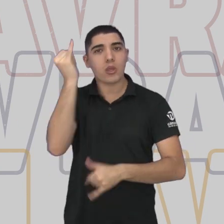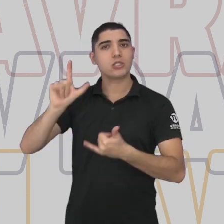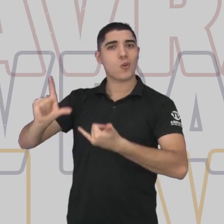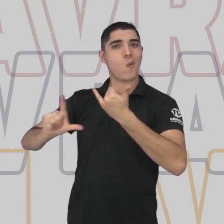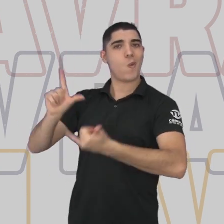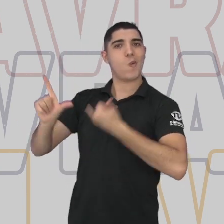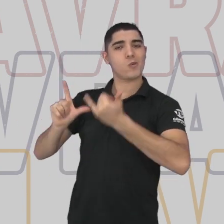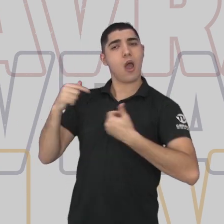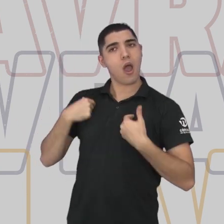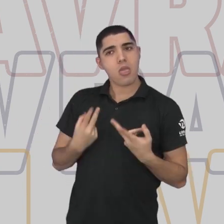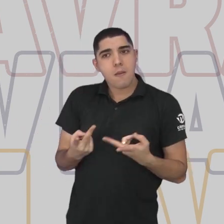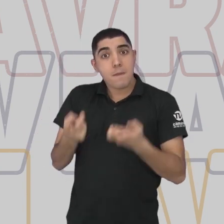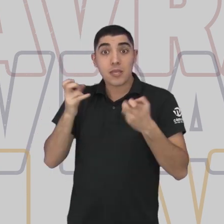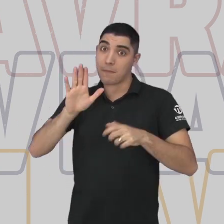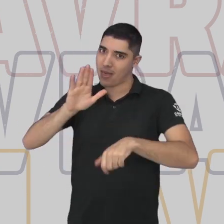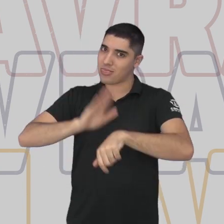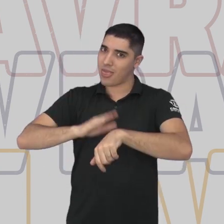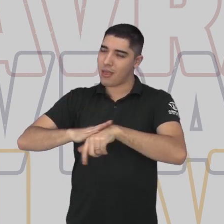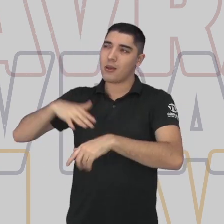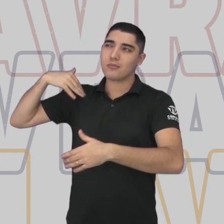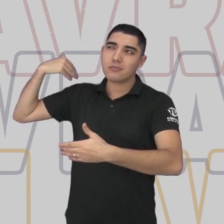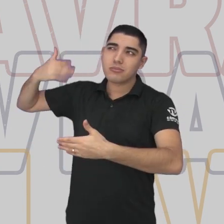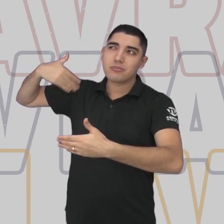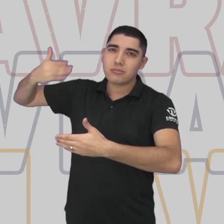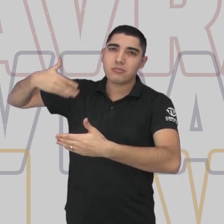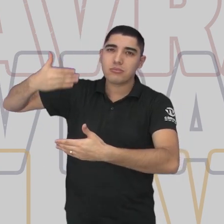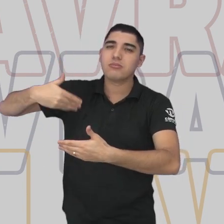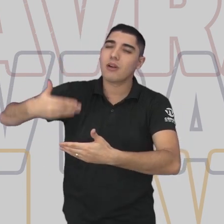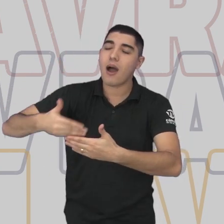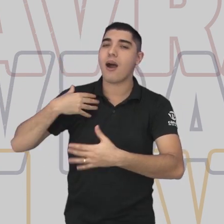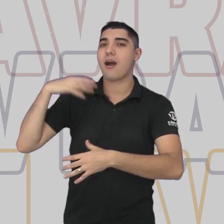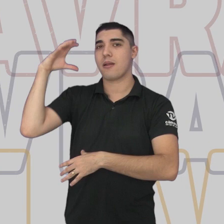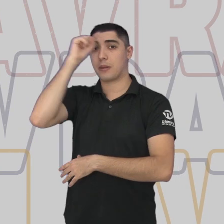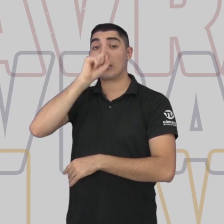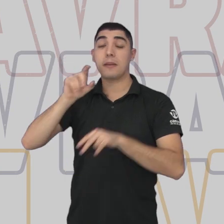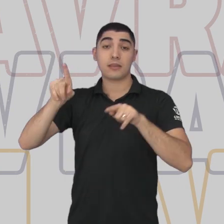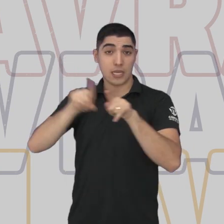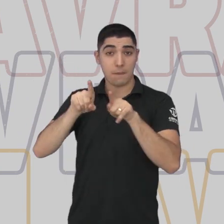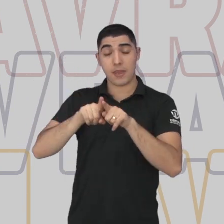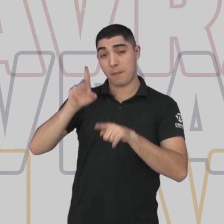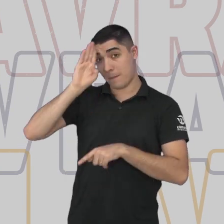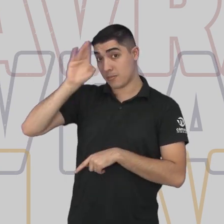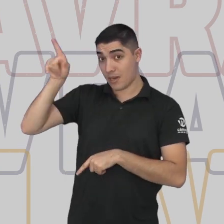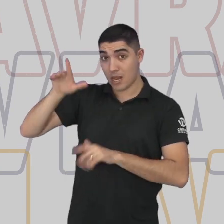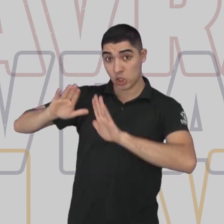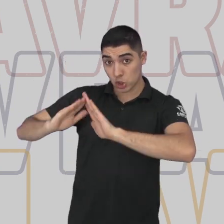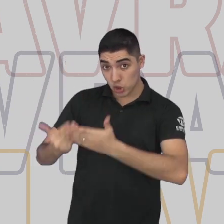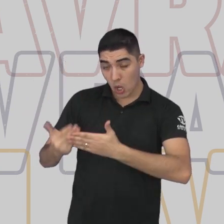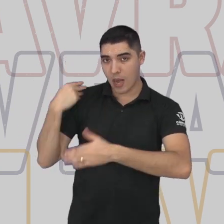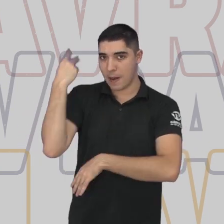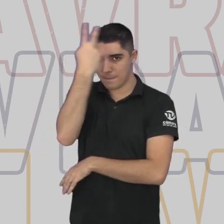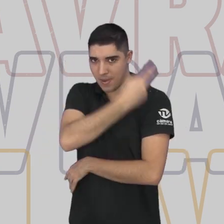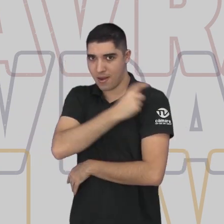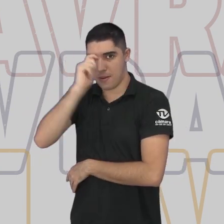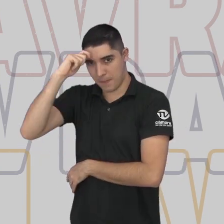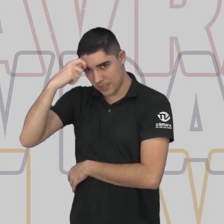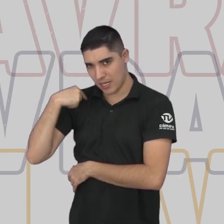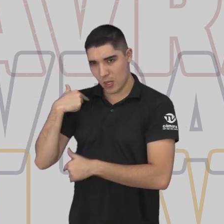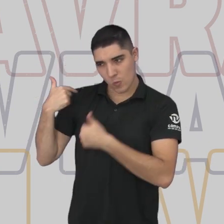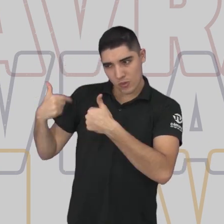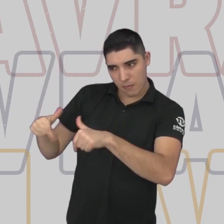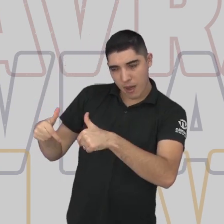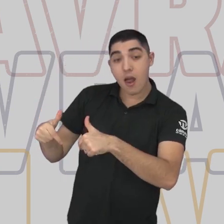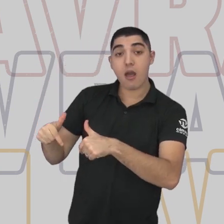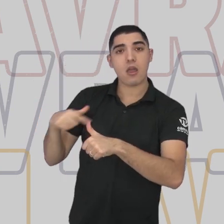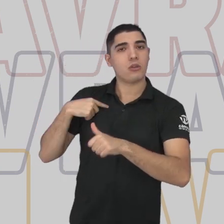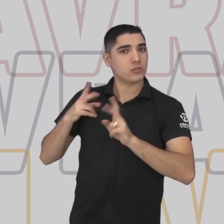importante. Então, com o tempo, eu fui aprendendo isso, né? Somente quando eu estava trabalhando no Colégio Nossa Senhora Aparecida lá,